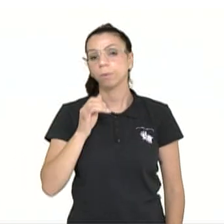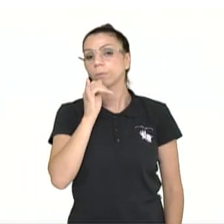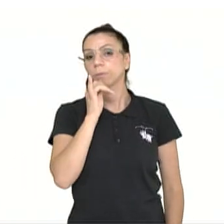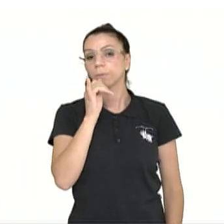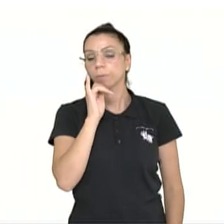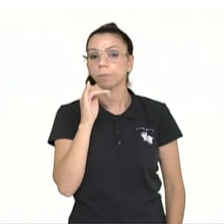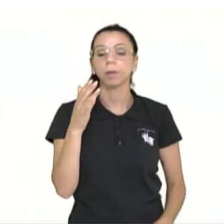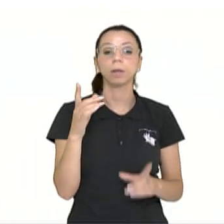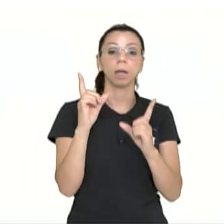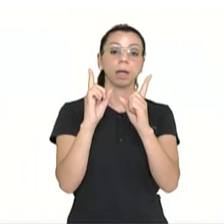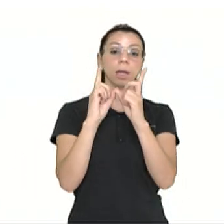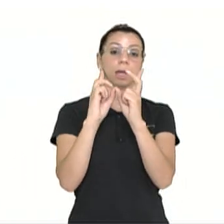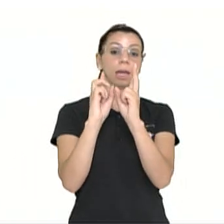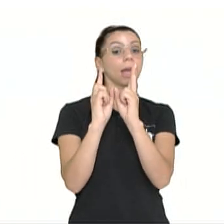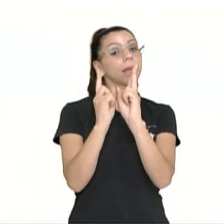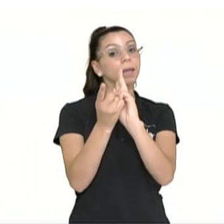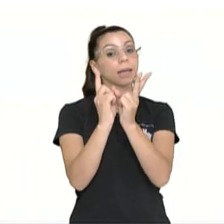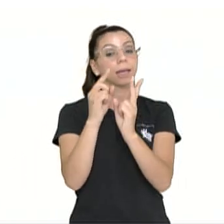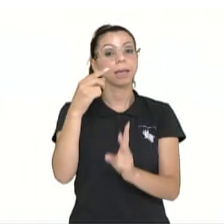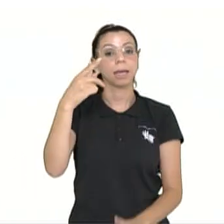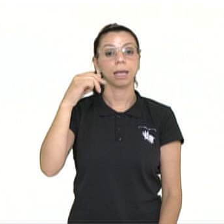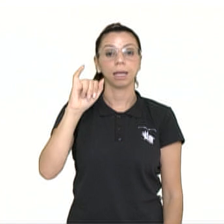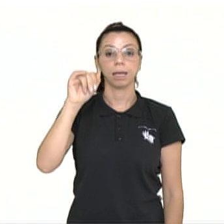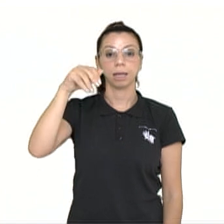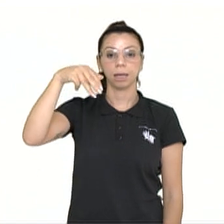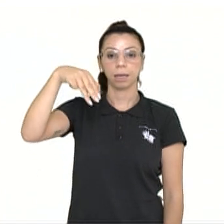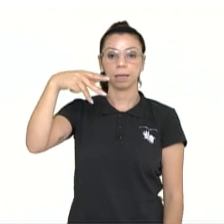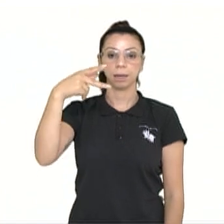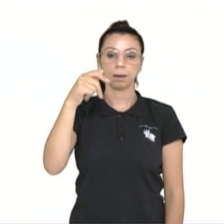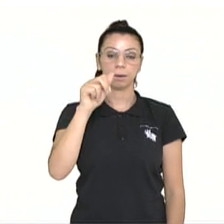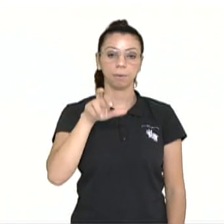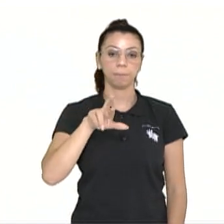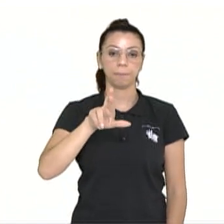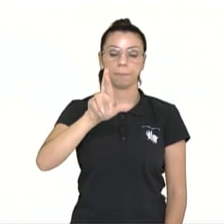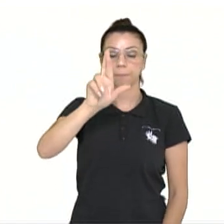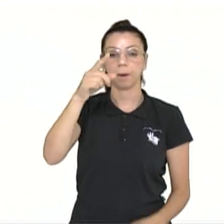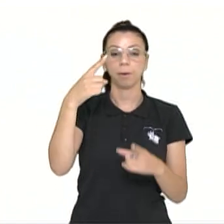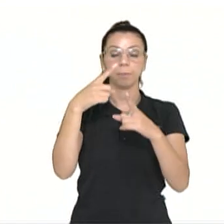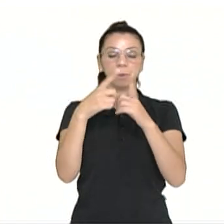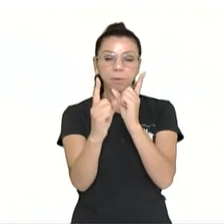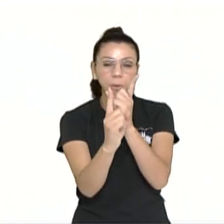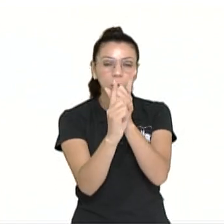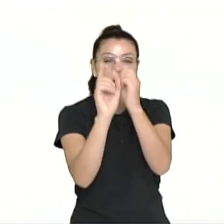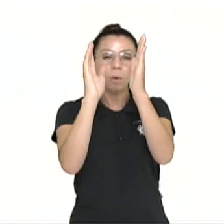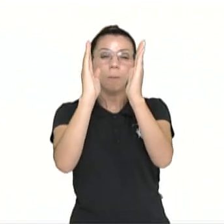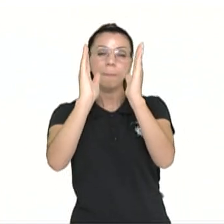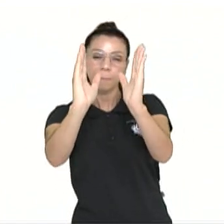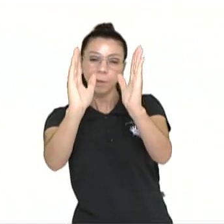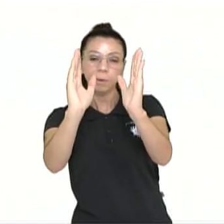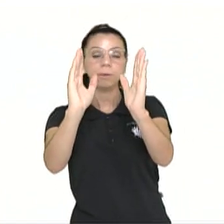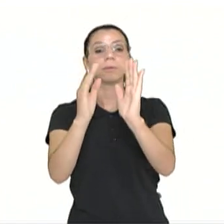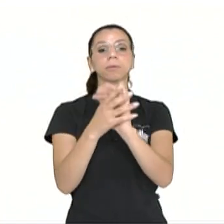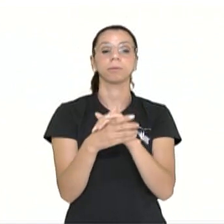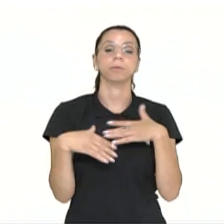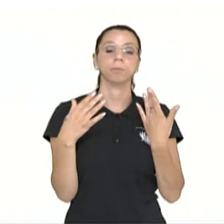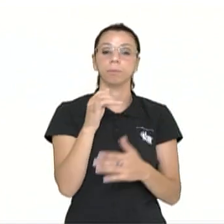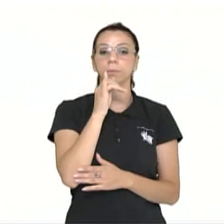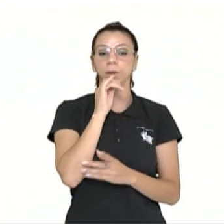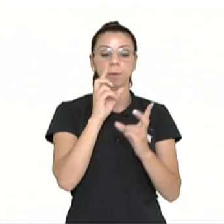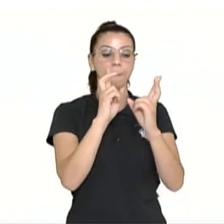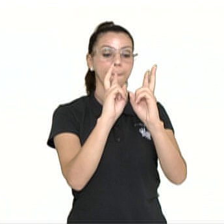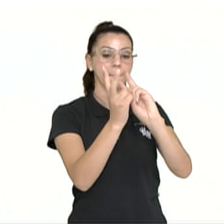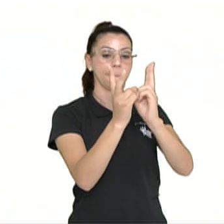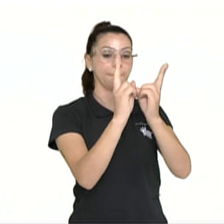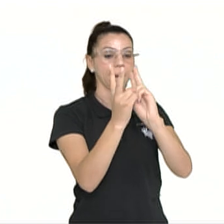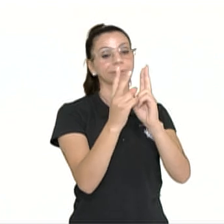é um número ímpar. Por quê? Porque você vai pegar exatamente o elemento que está no meio. Quando o número é par, você não